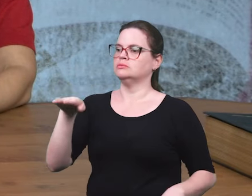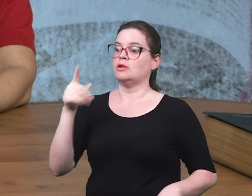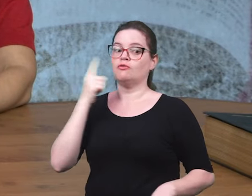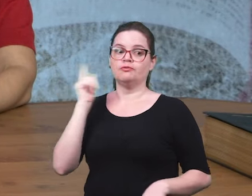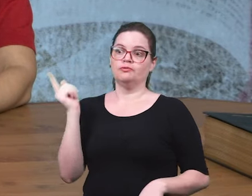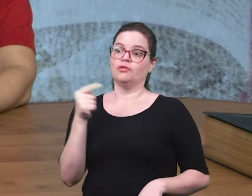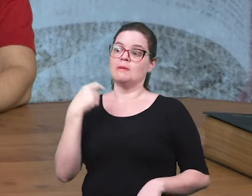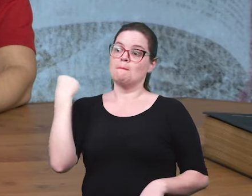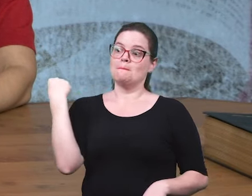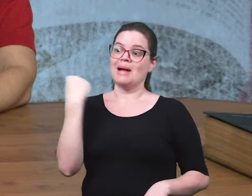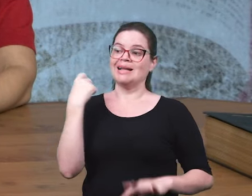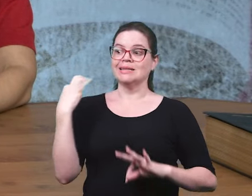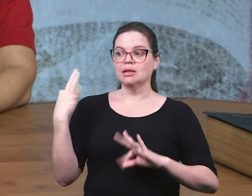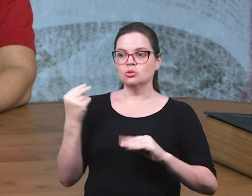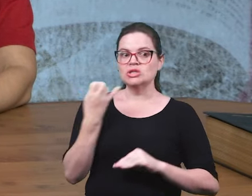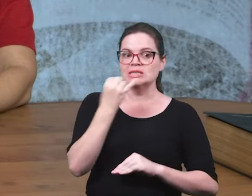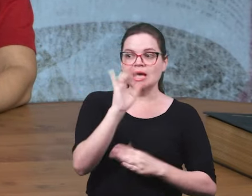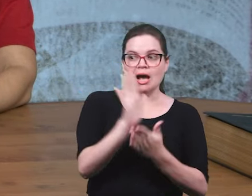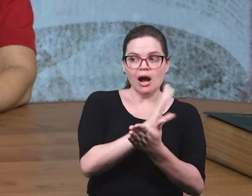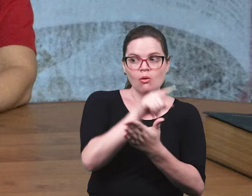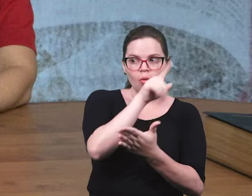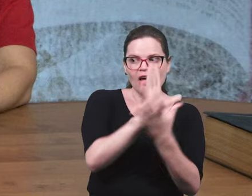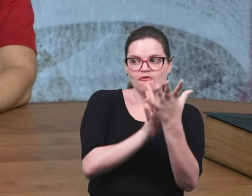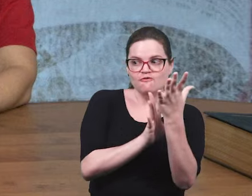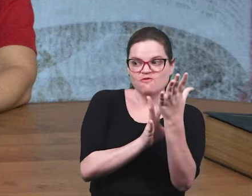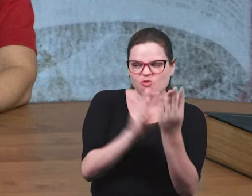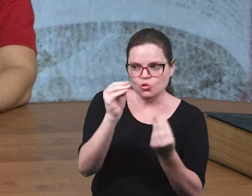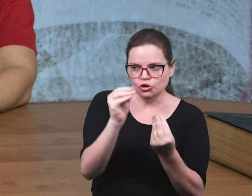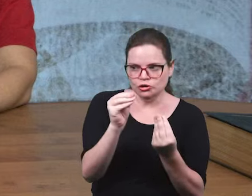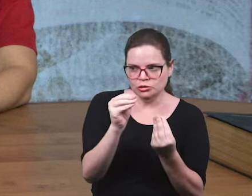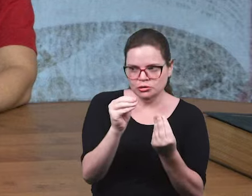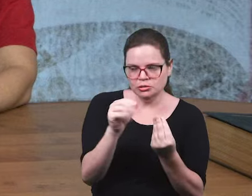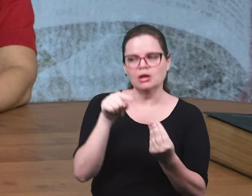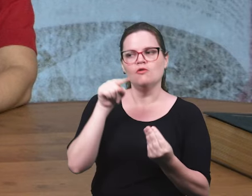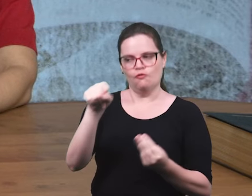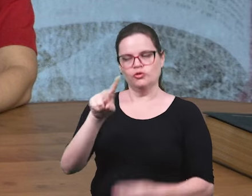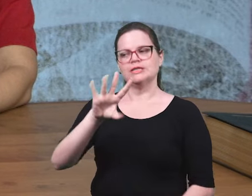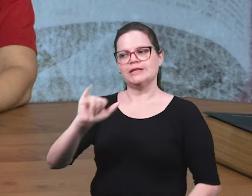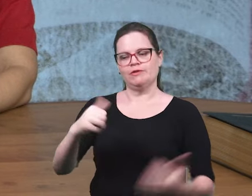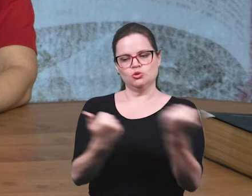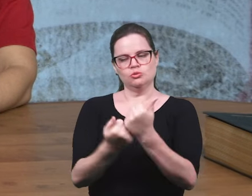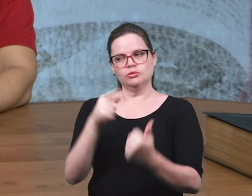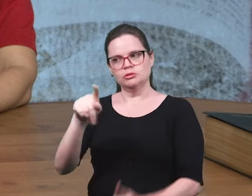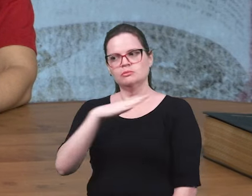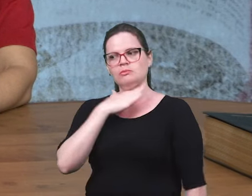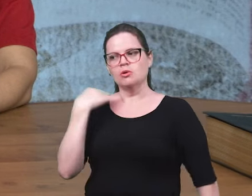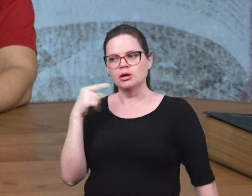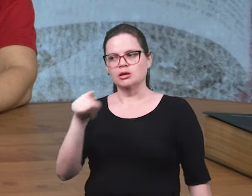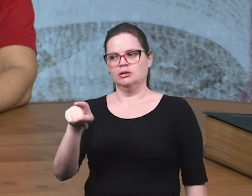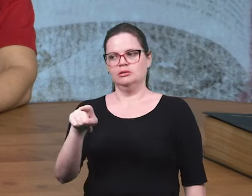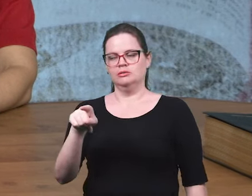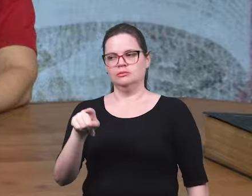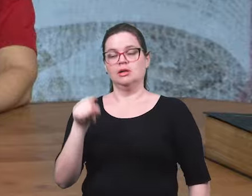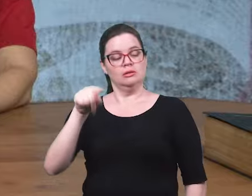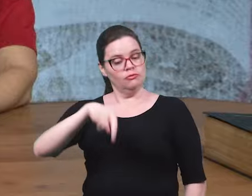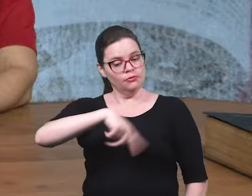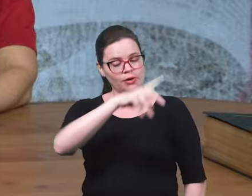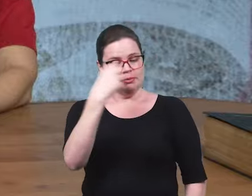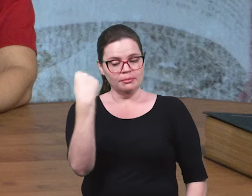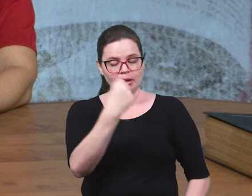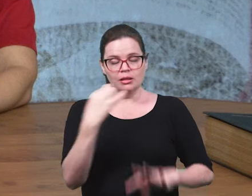escapar algum dos homens que eu entregar em vossas mãos, a vossa vida será pela vida